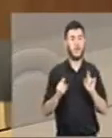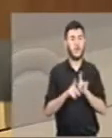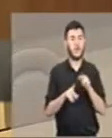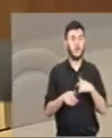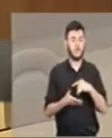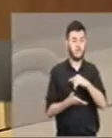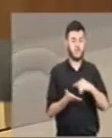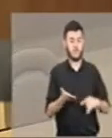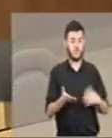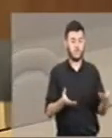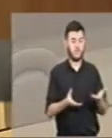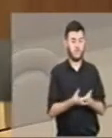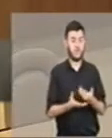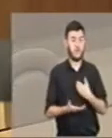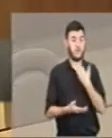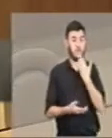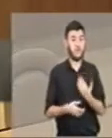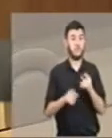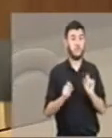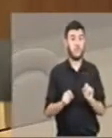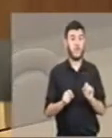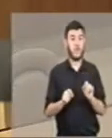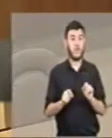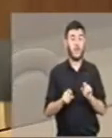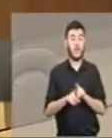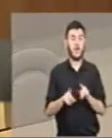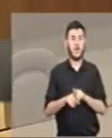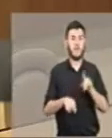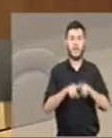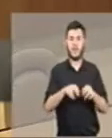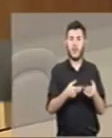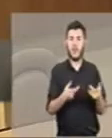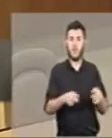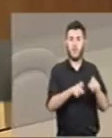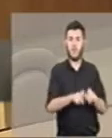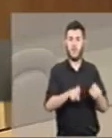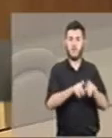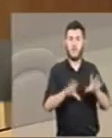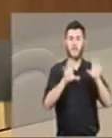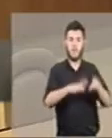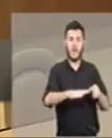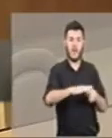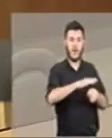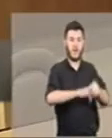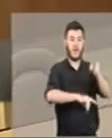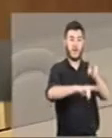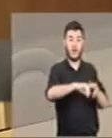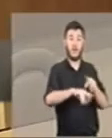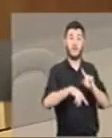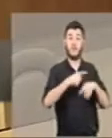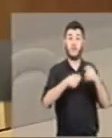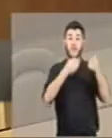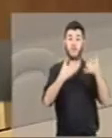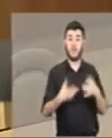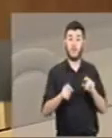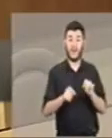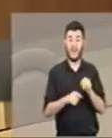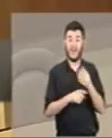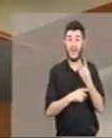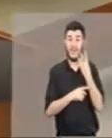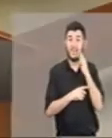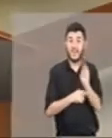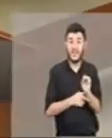a tribuna. ...a sua liberação no prazo de 30 dias após o espelhamento, ou seja, após a cópia. É só porque essa medida atenderia também o